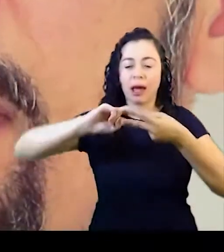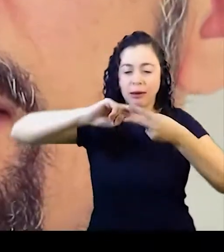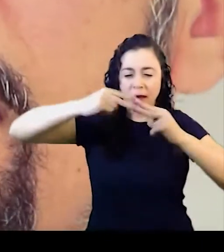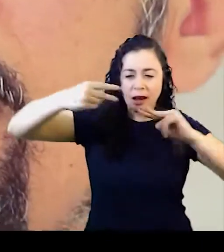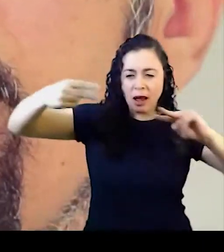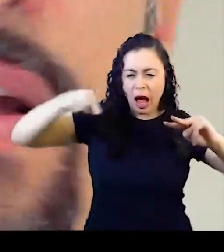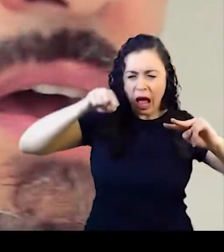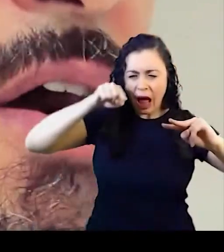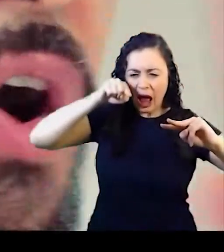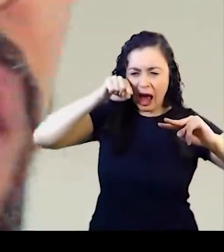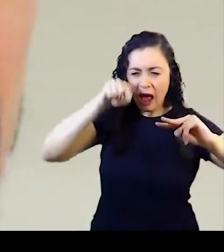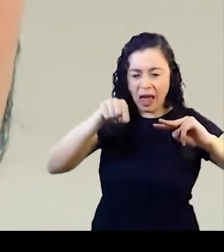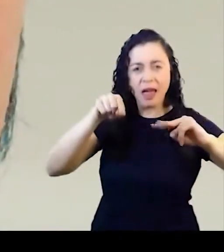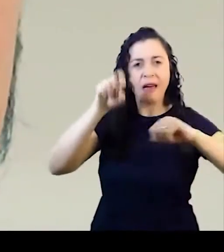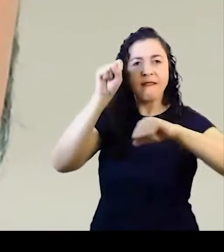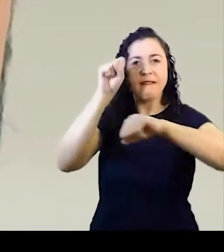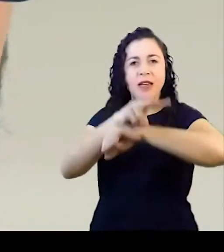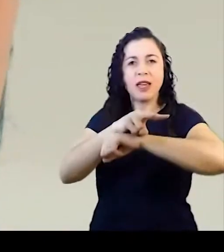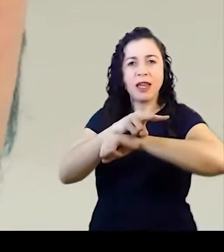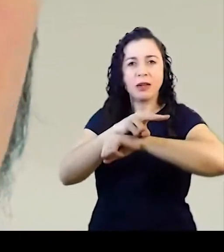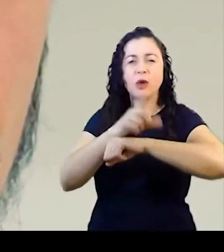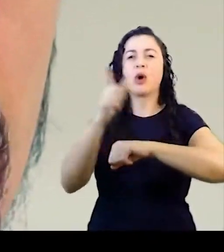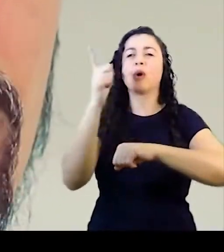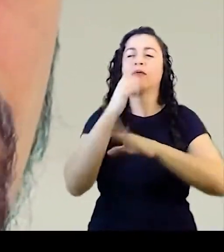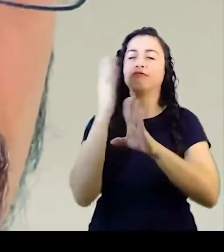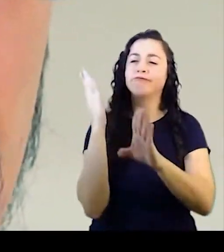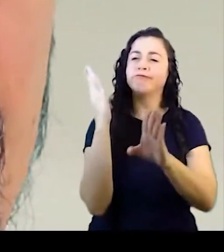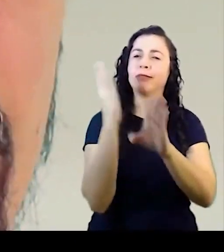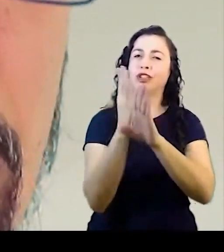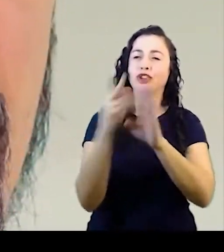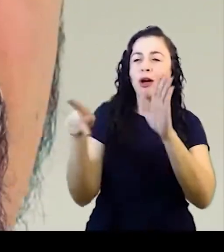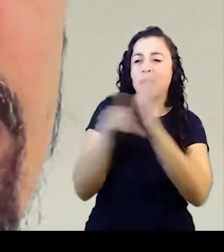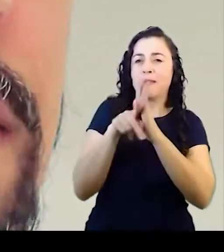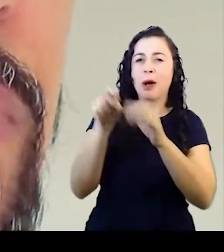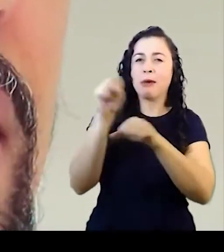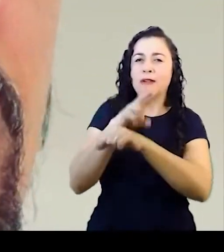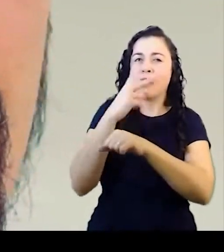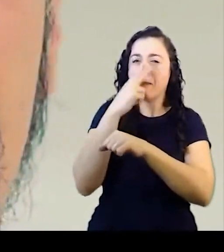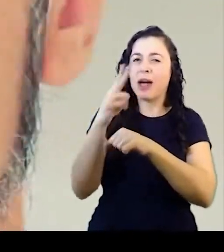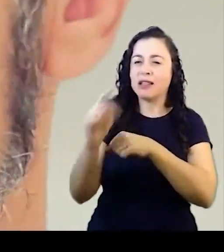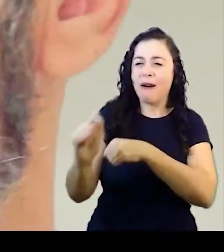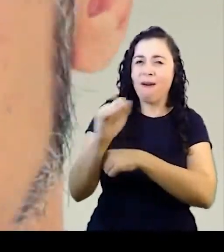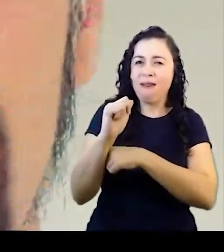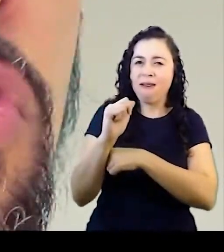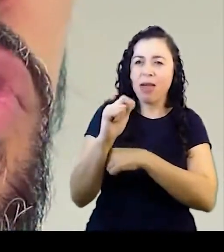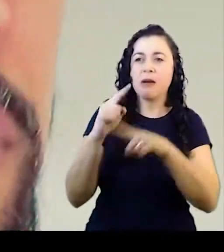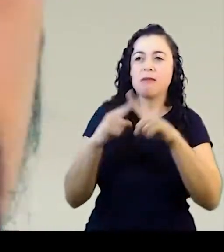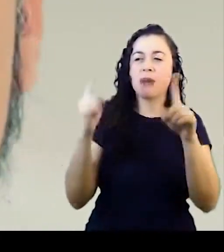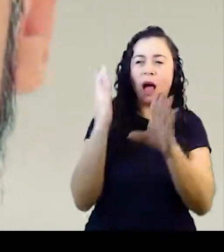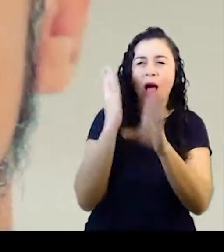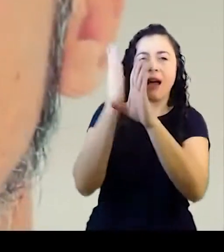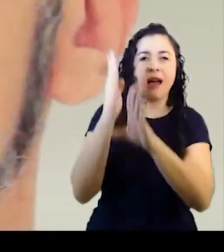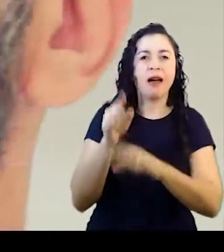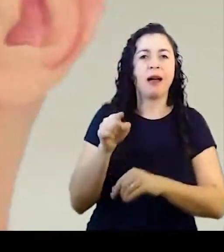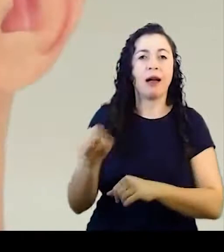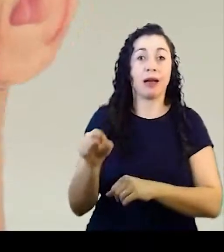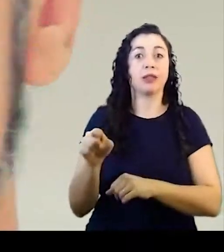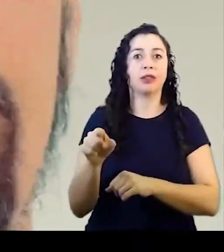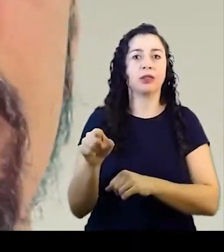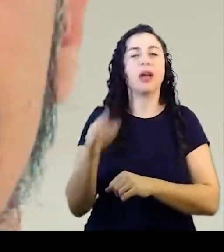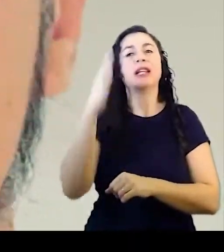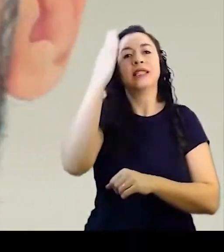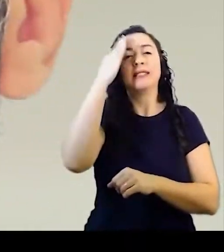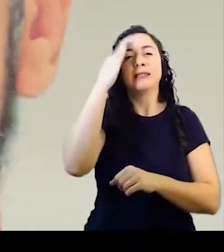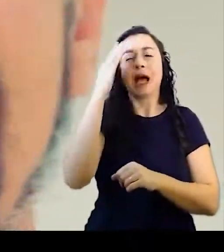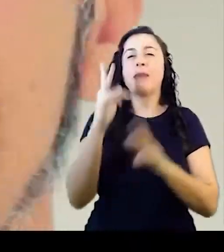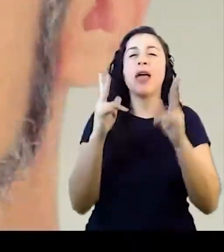a informação, olha a página que o vírus está colocando de uma forma camuflada, não vê as duas colunas, mas vê que a escrita é a